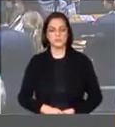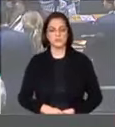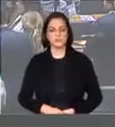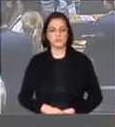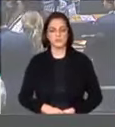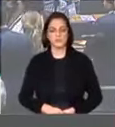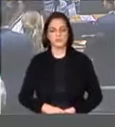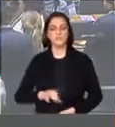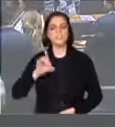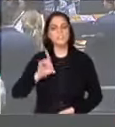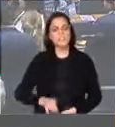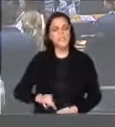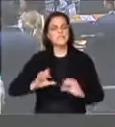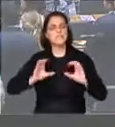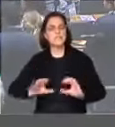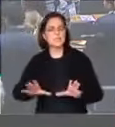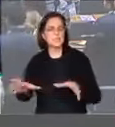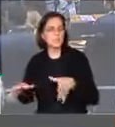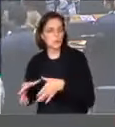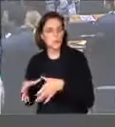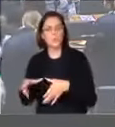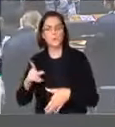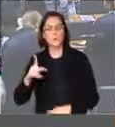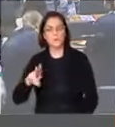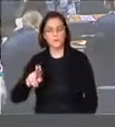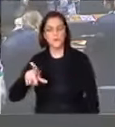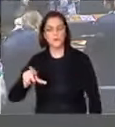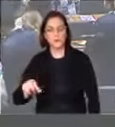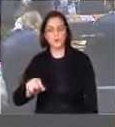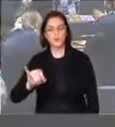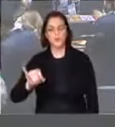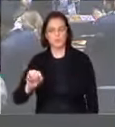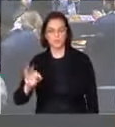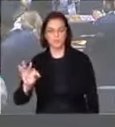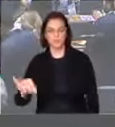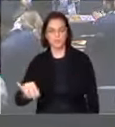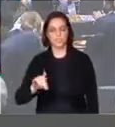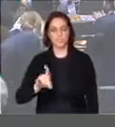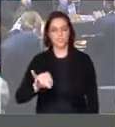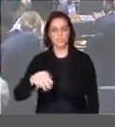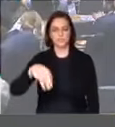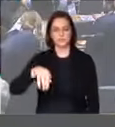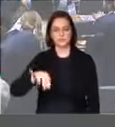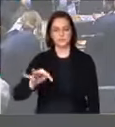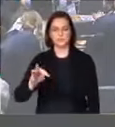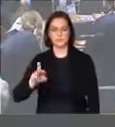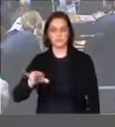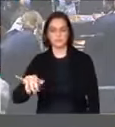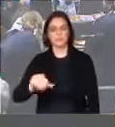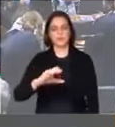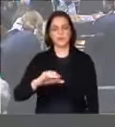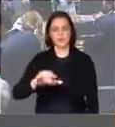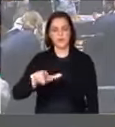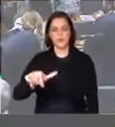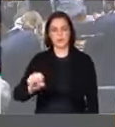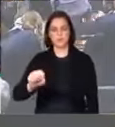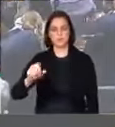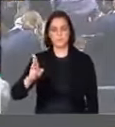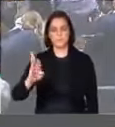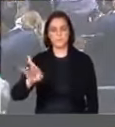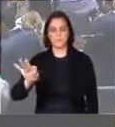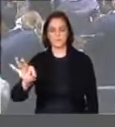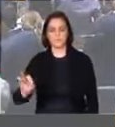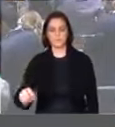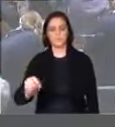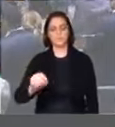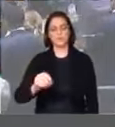categoria Direito e Cidadania, Paulo Iotti, Dimitri Salles, Carlos Aires Brito,